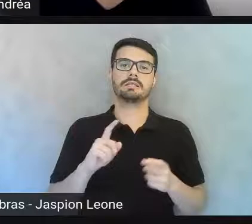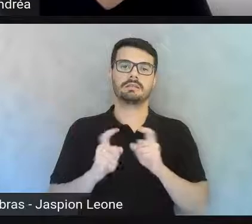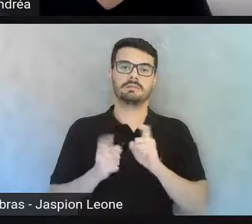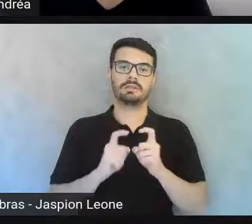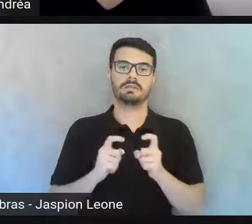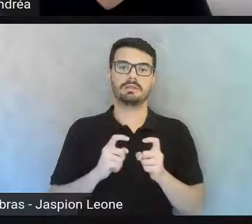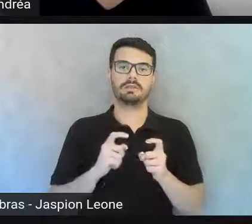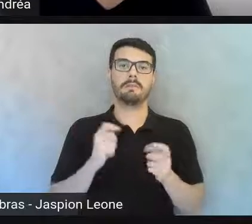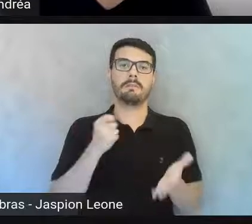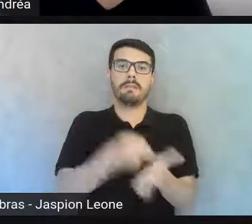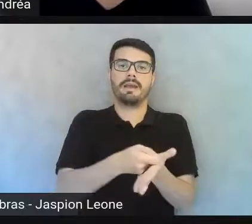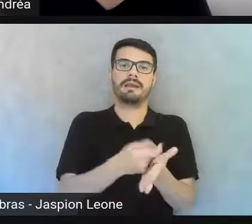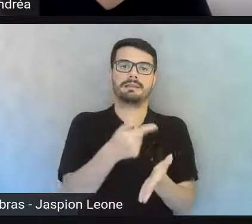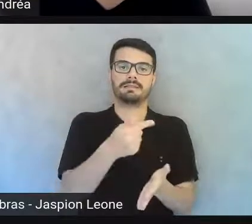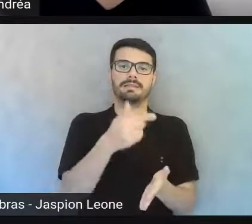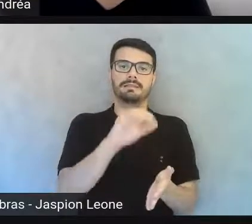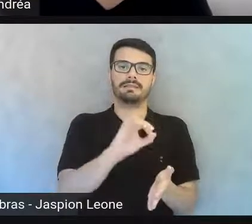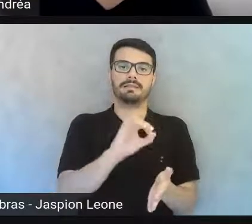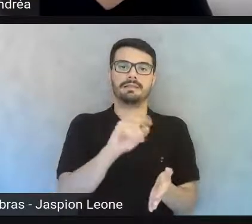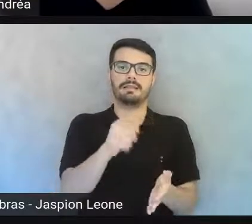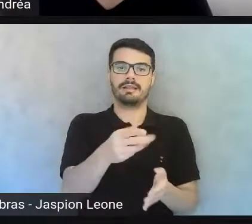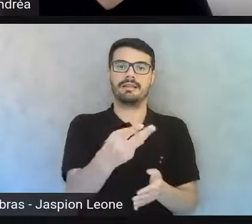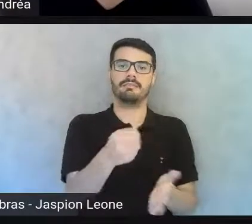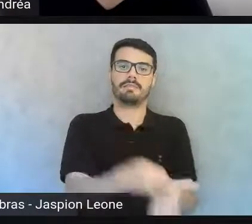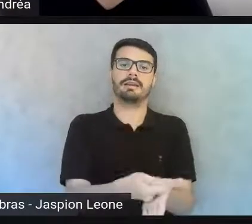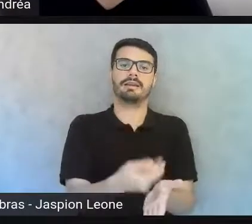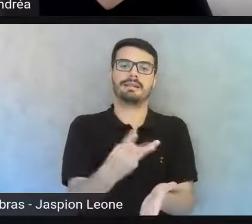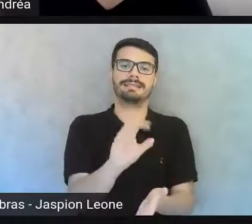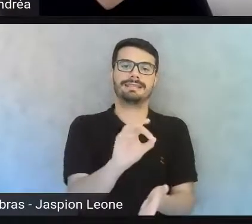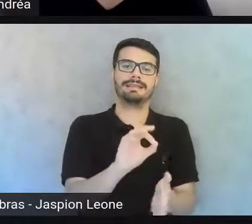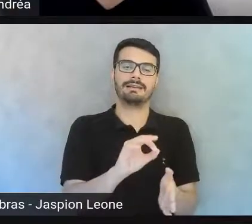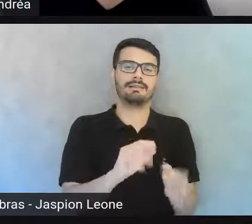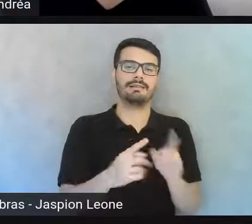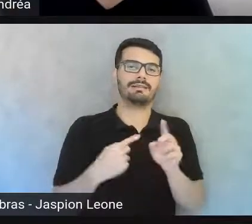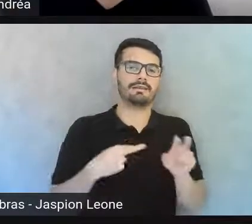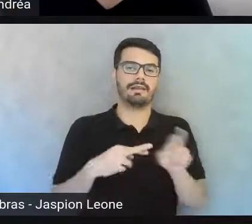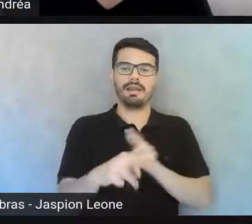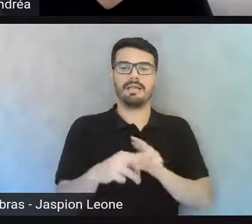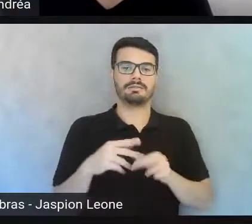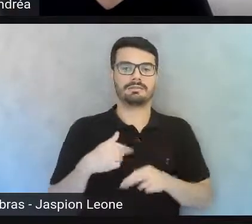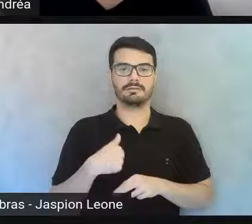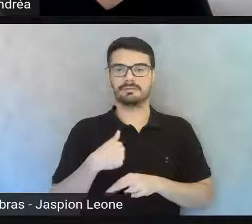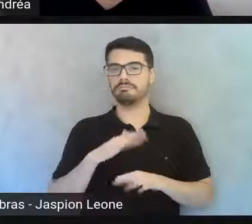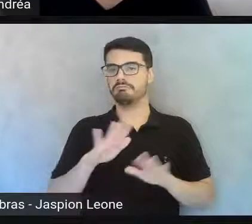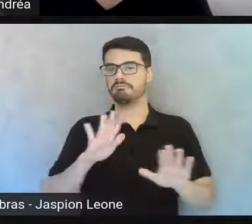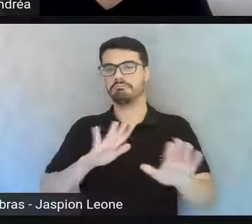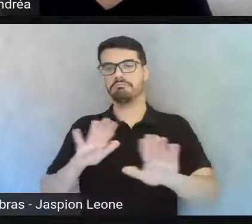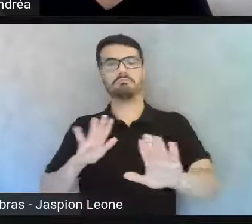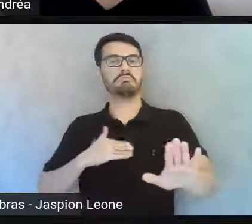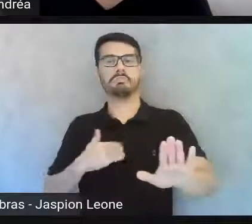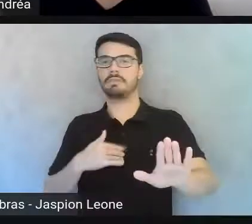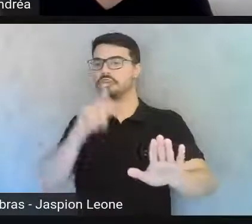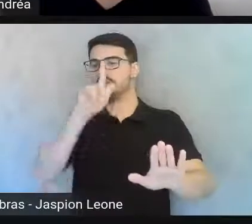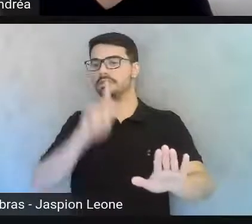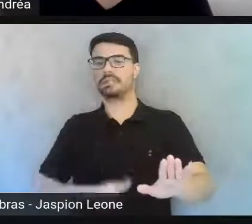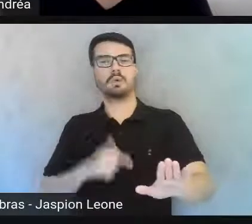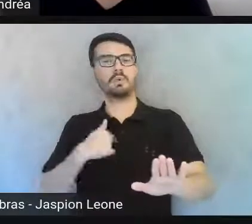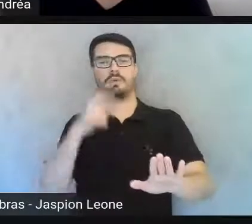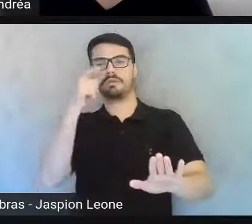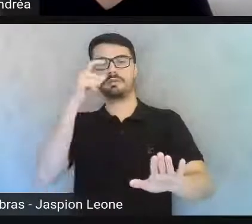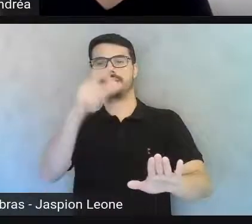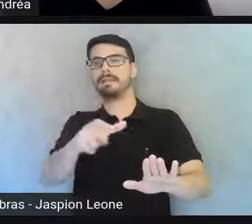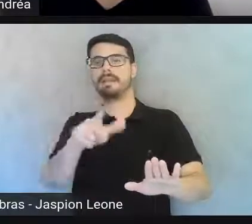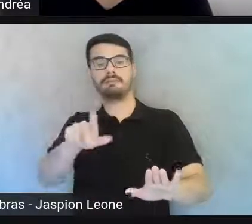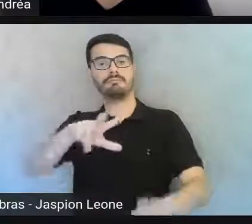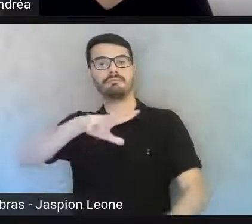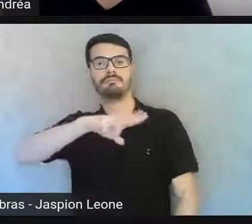30. Mas essa relação pouco interessa à administração. Porque essa relação é no âmbito privado.